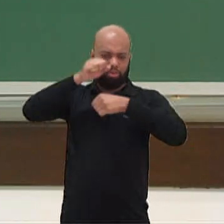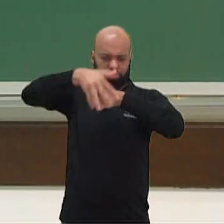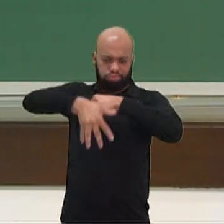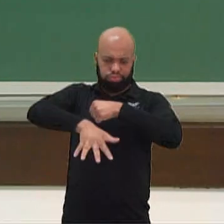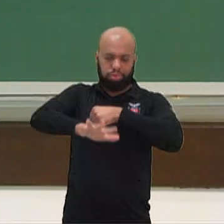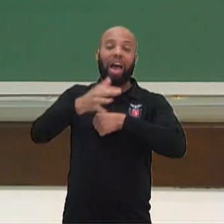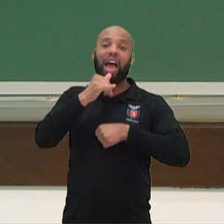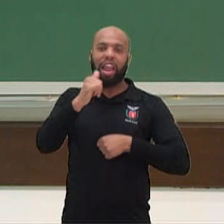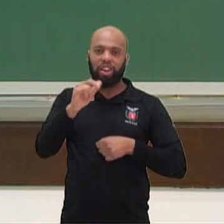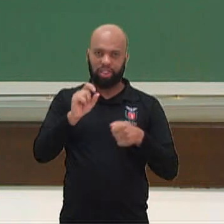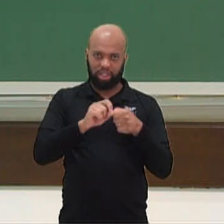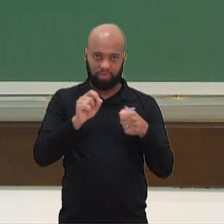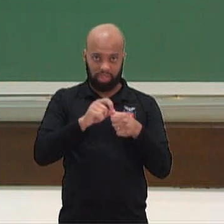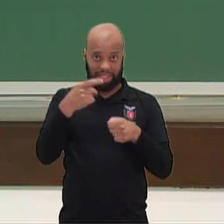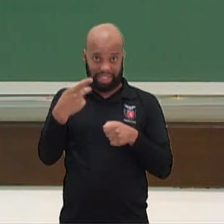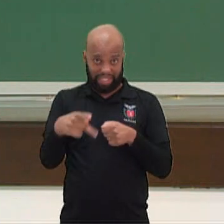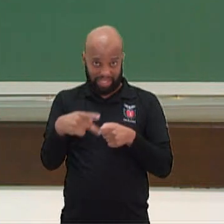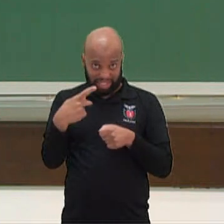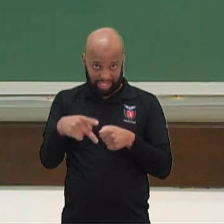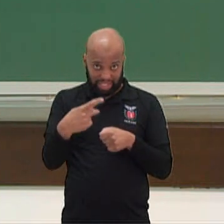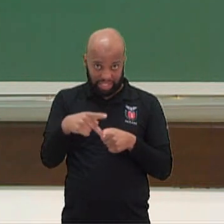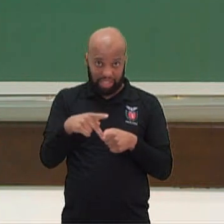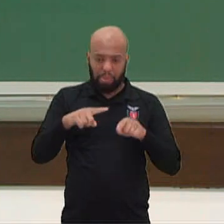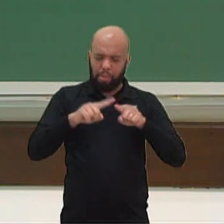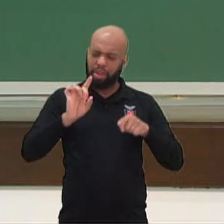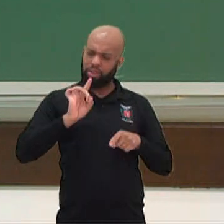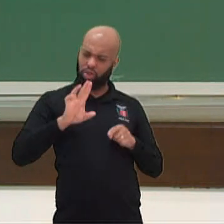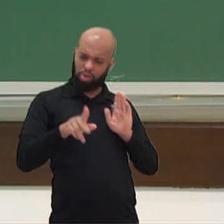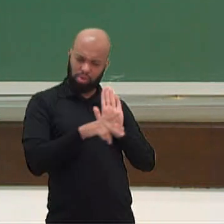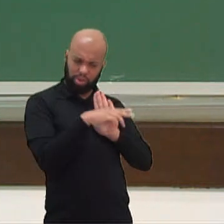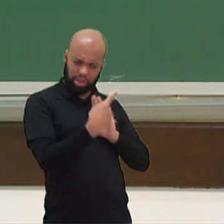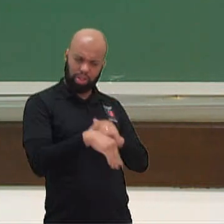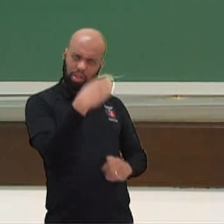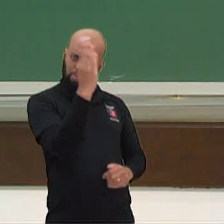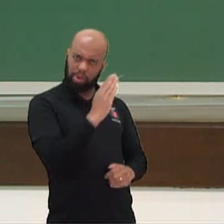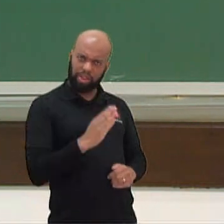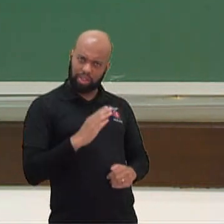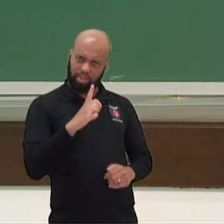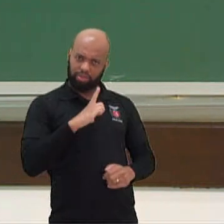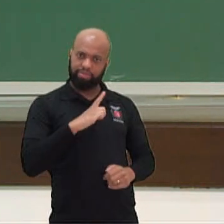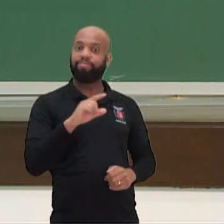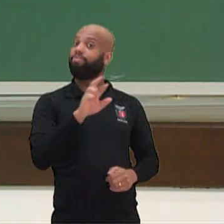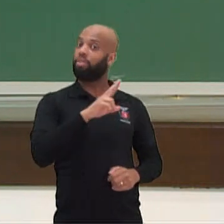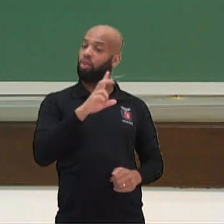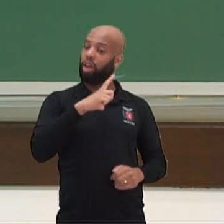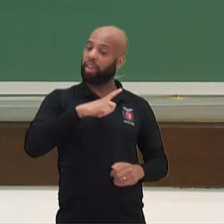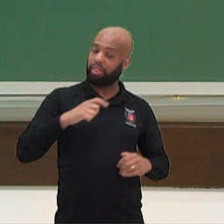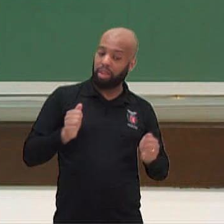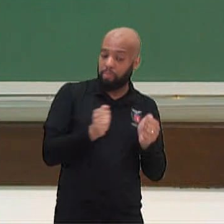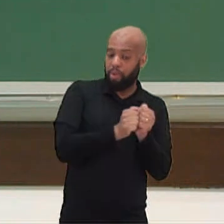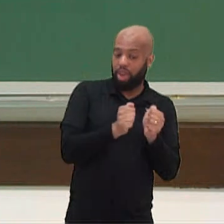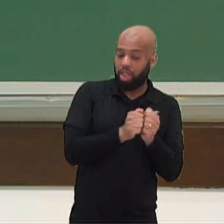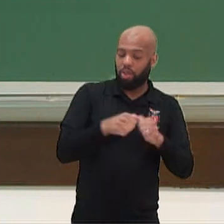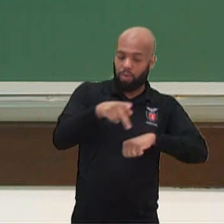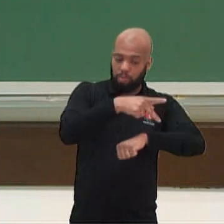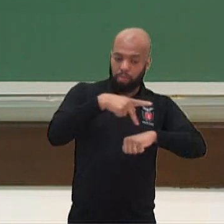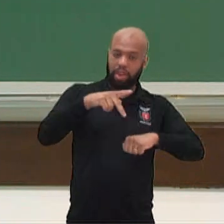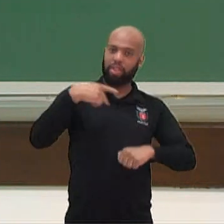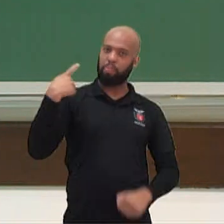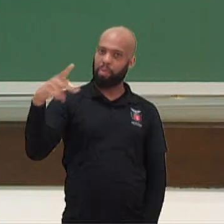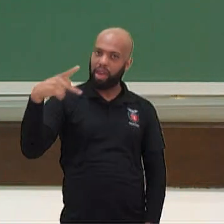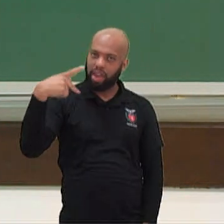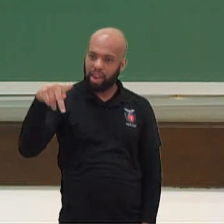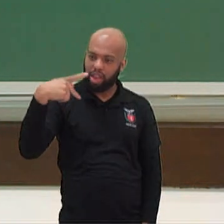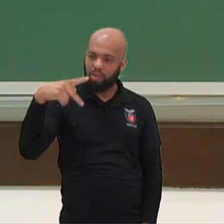porque ela não é só brasileira, né? Nós temos ali também a participação do Paraguai, que gera e tem uma grande geração